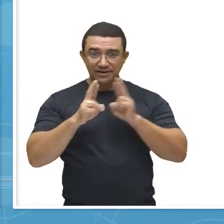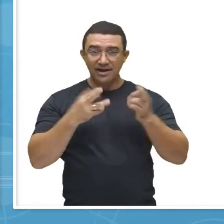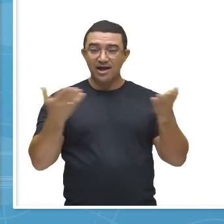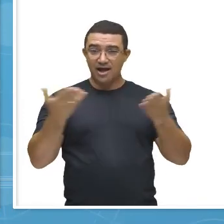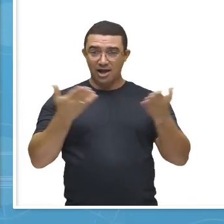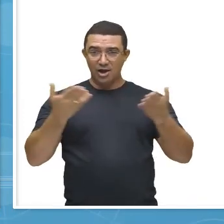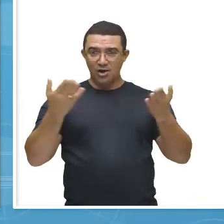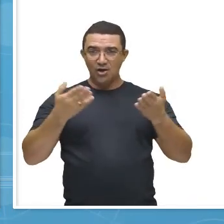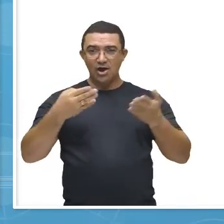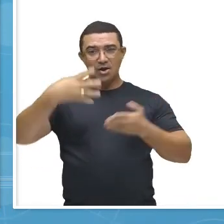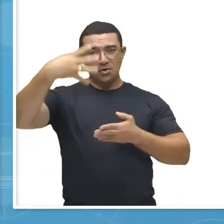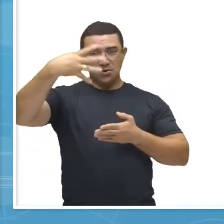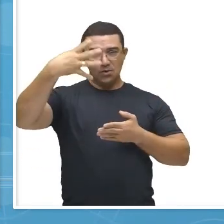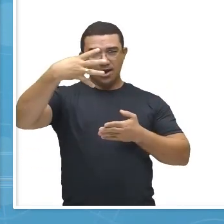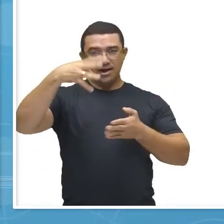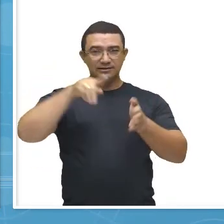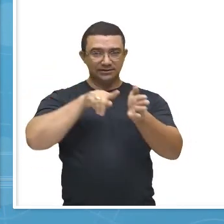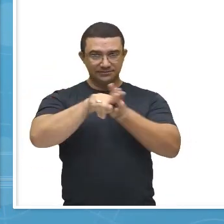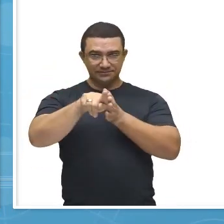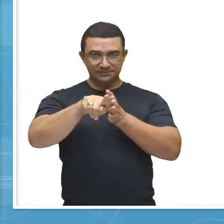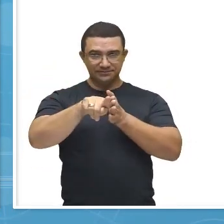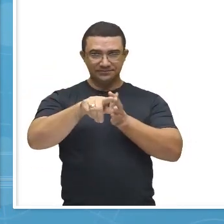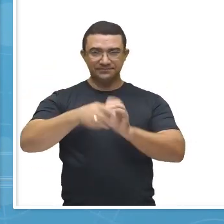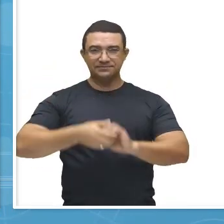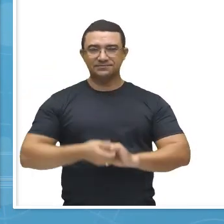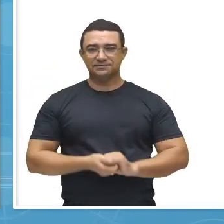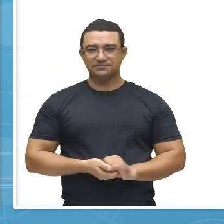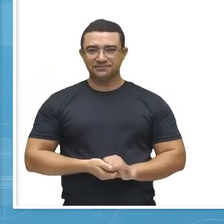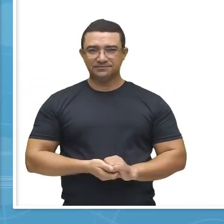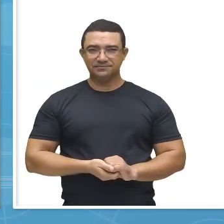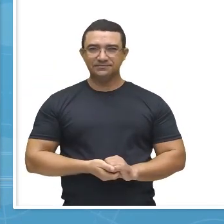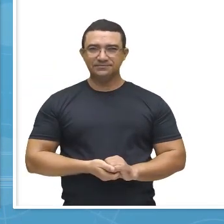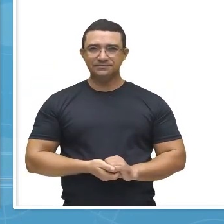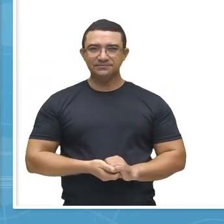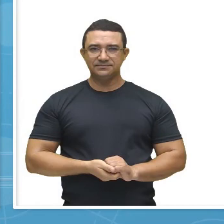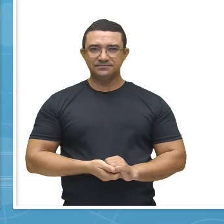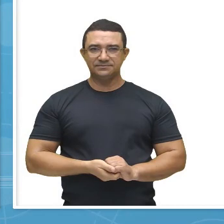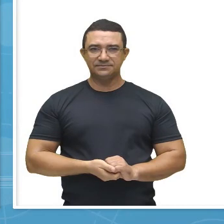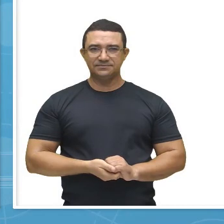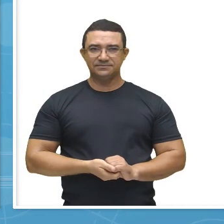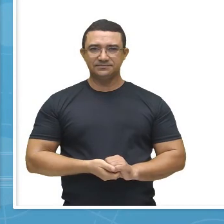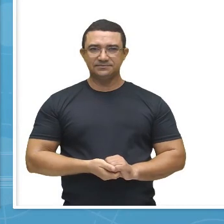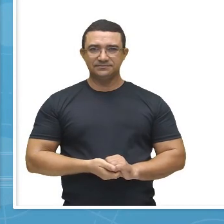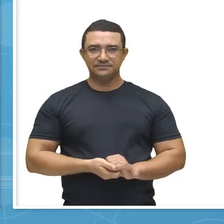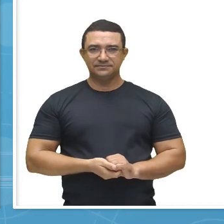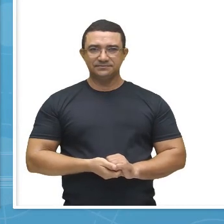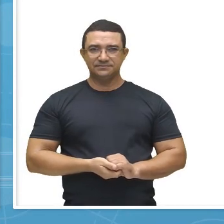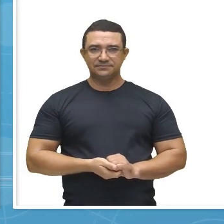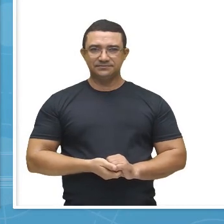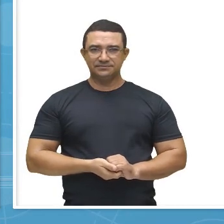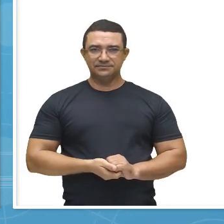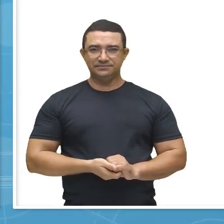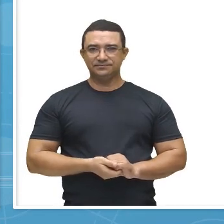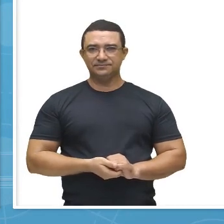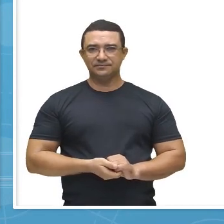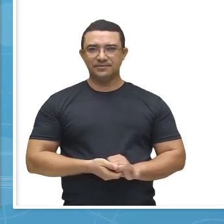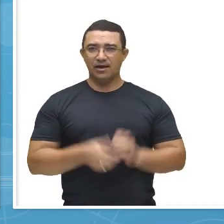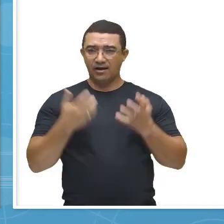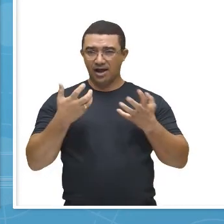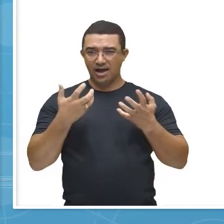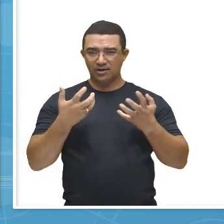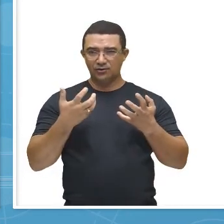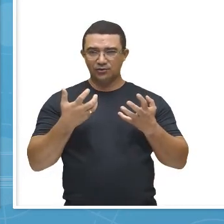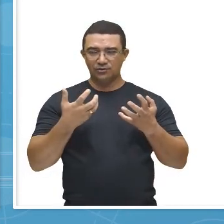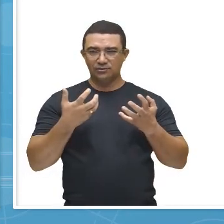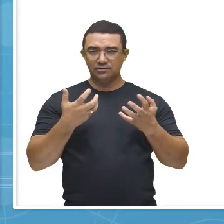nossa quarta e última questão aí com você. Quero lembrar a você...